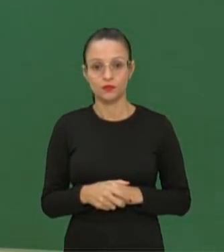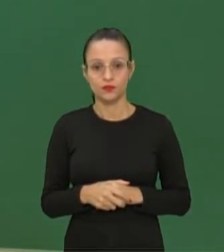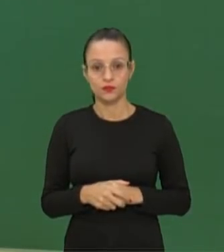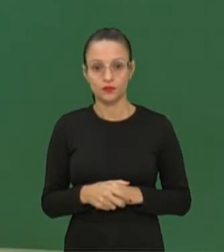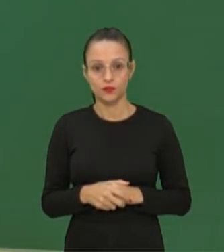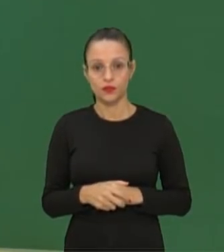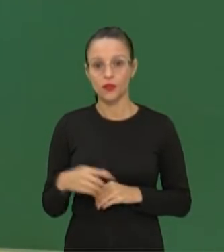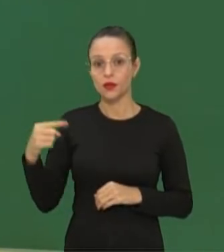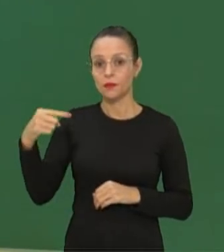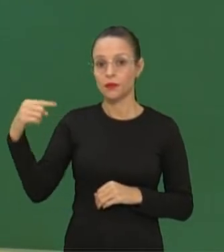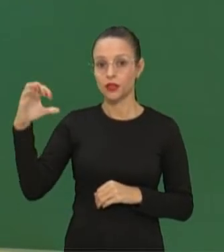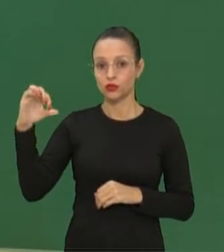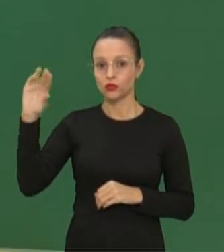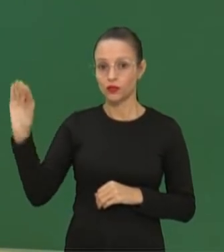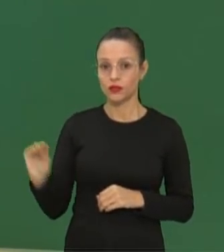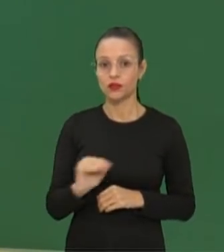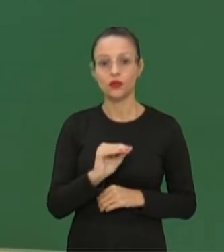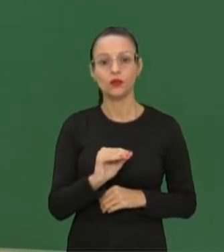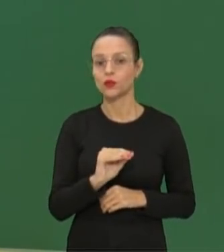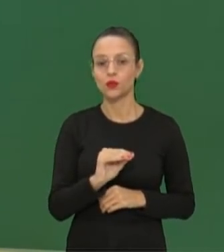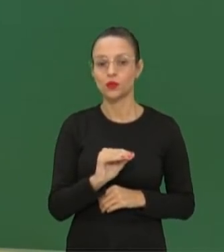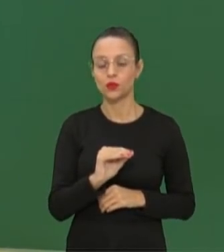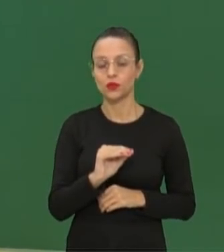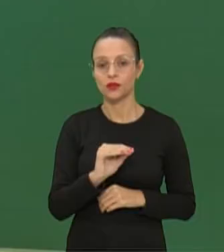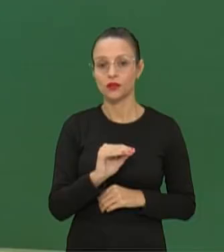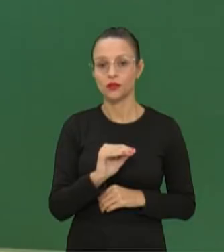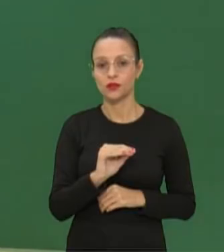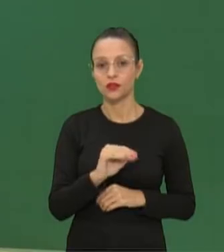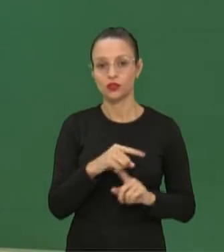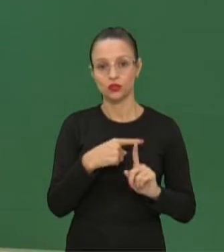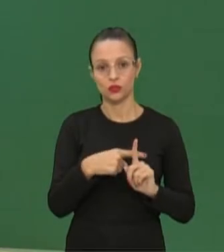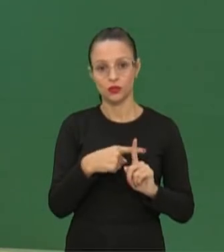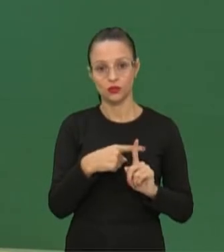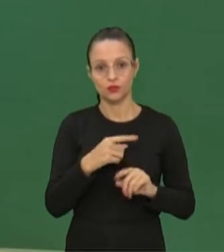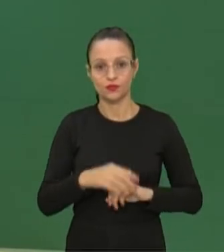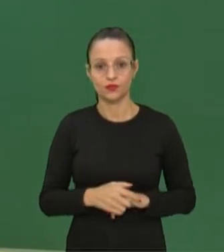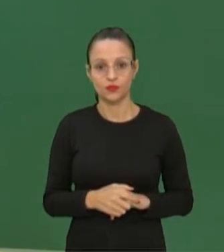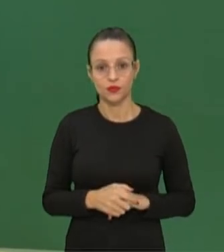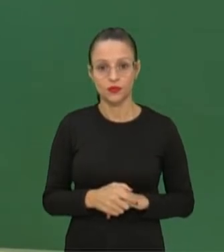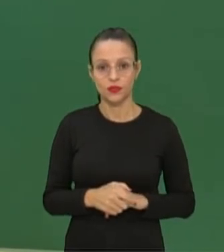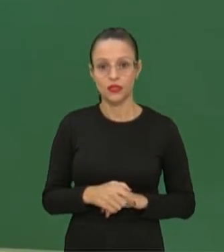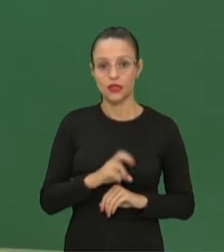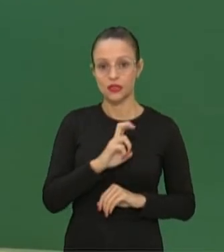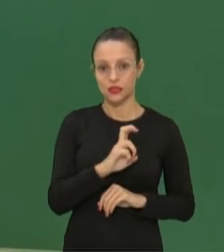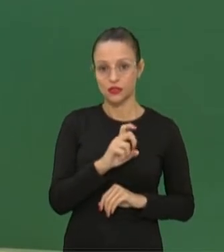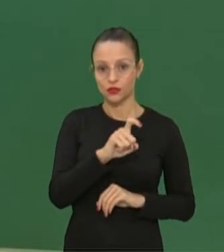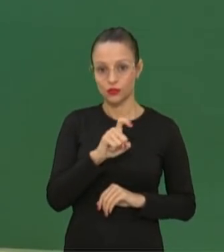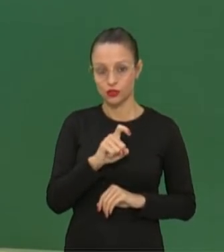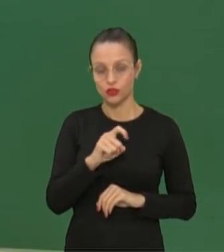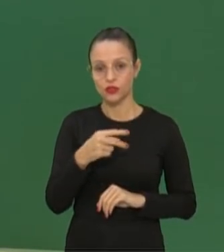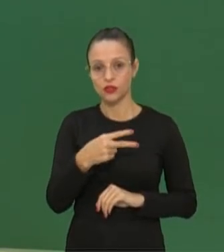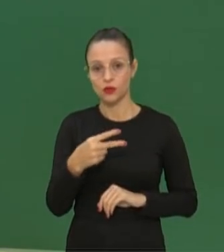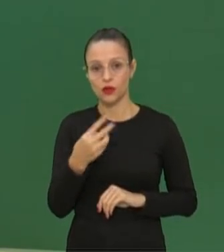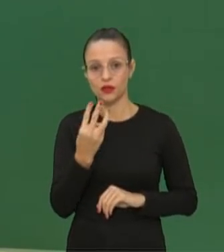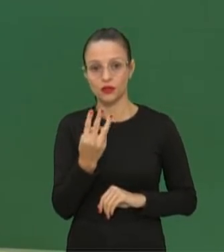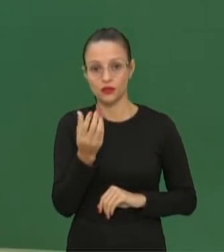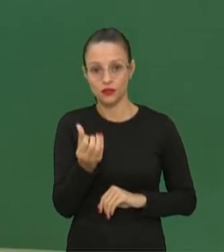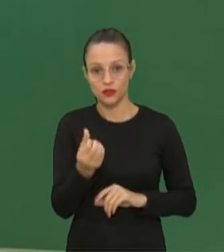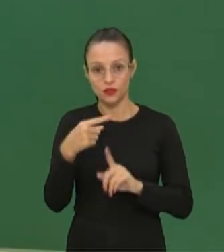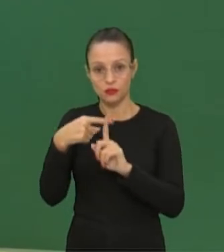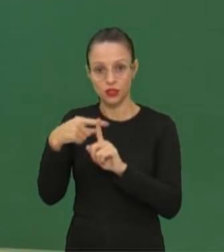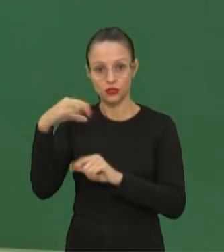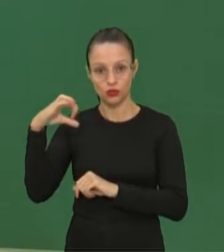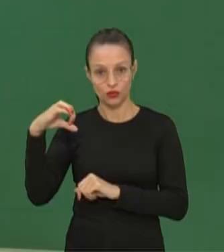O menos 9 vai para o outro lado como? Está subtraindo, vai para o outro lado somando. 5x igual a 36 mais 9.